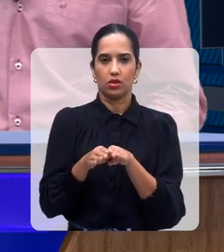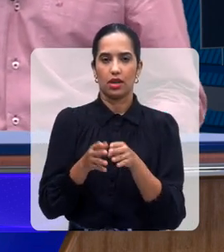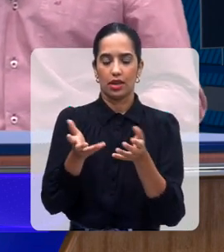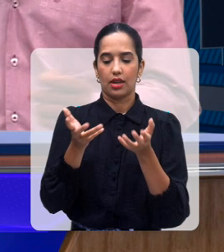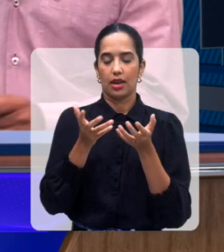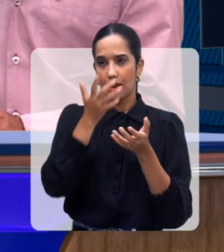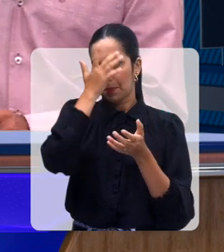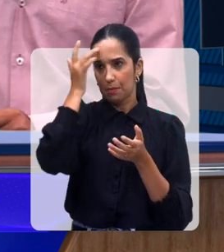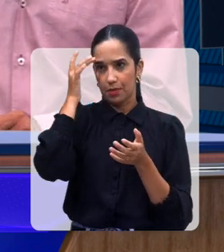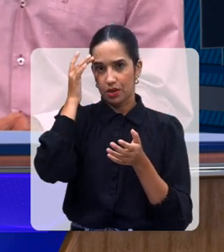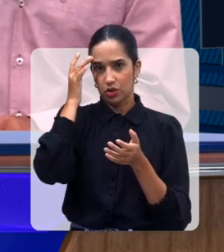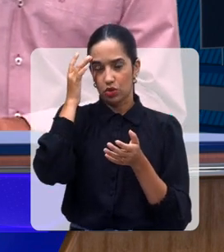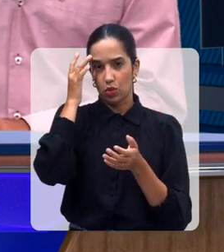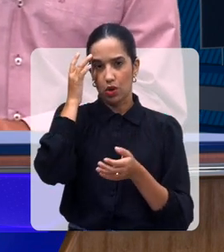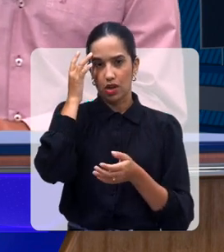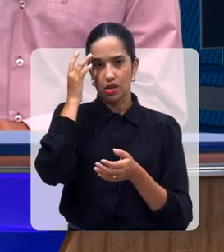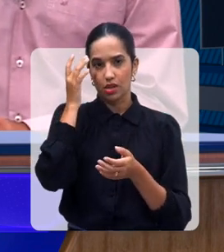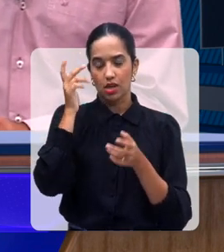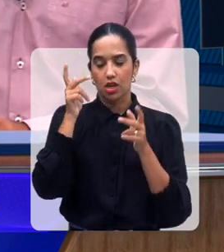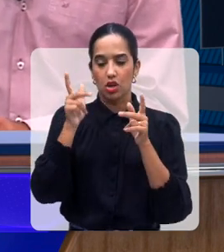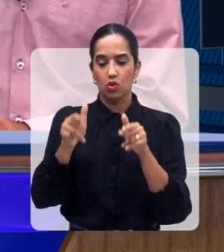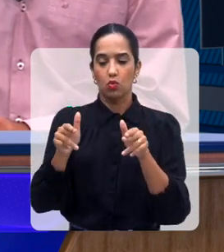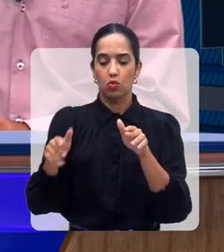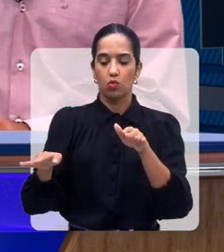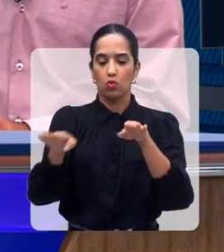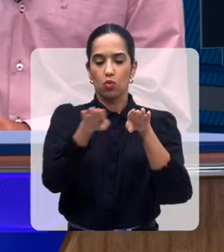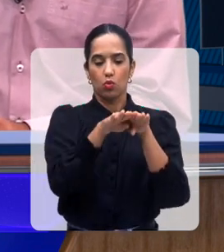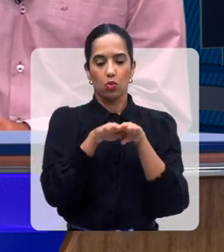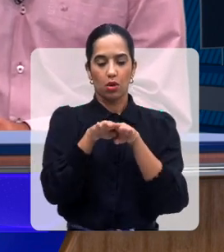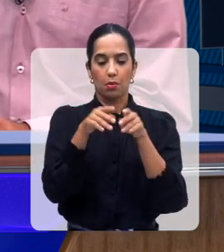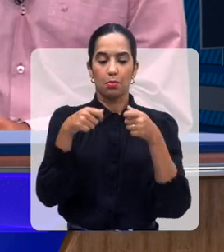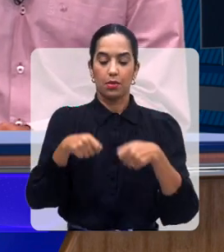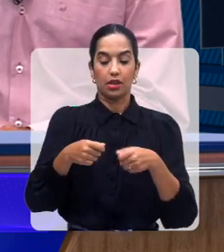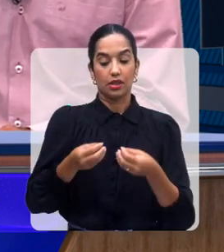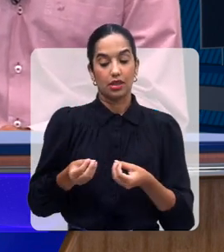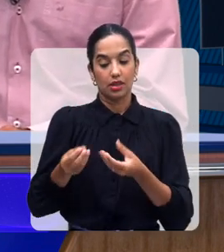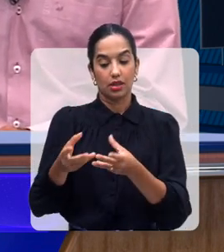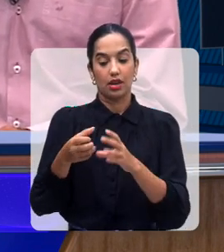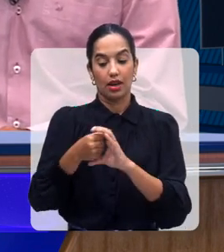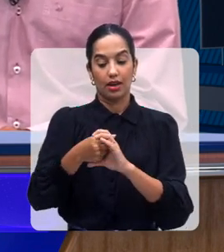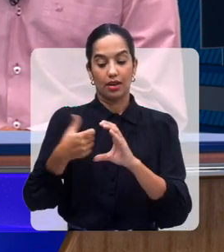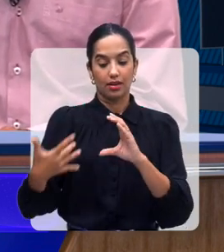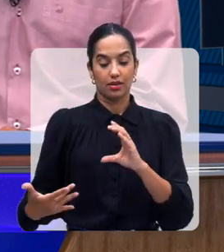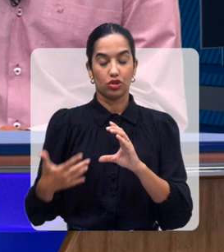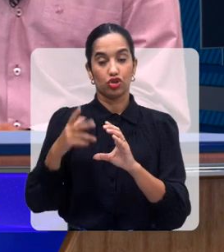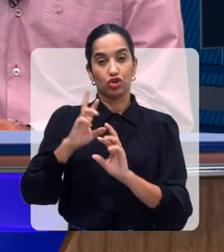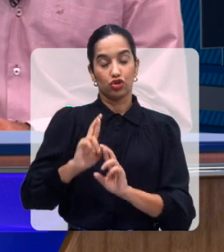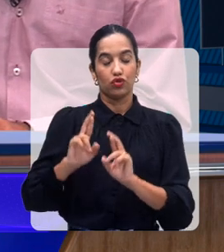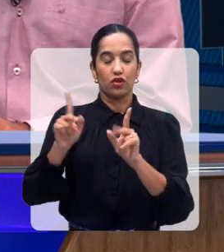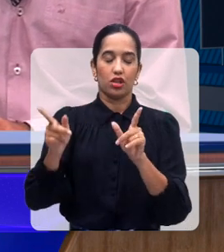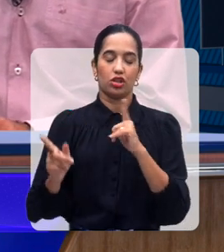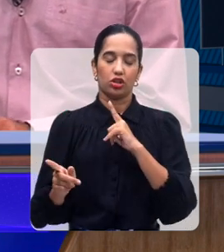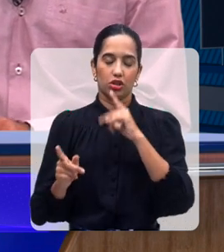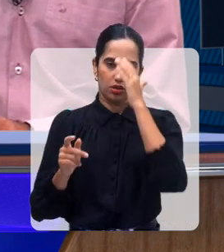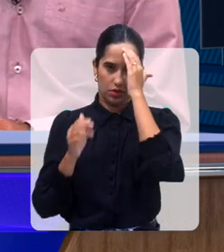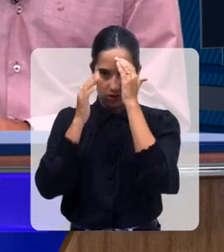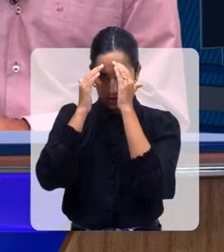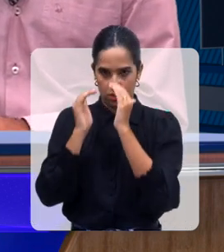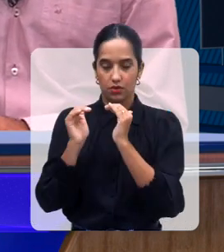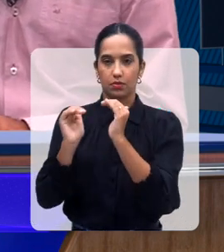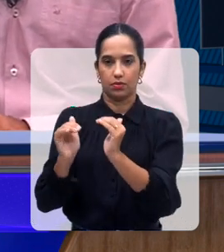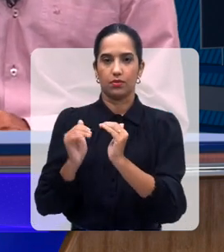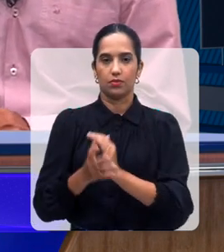quer colocar alguém no princípio de igualdade, você tem que tratar ela um pouco diferente.